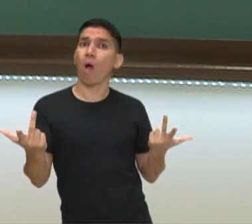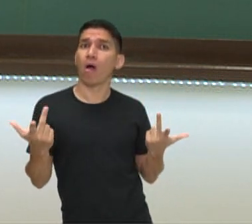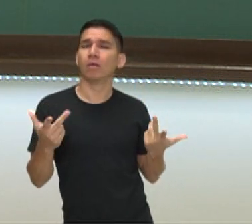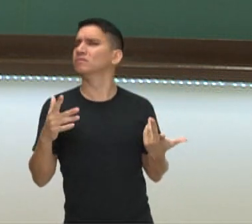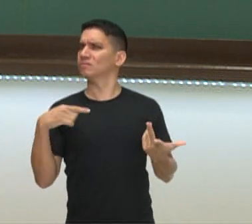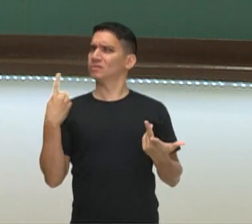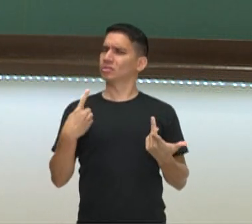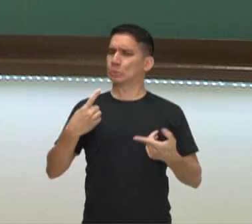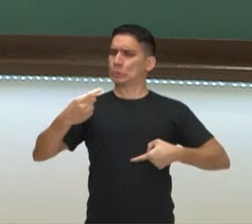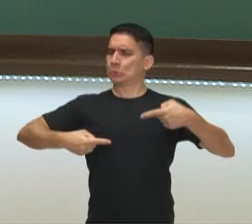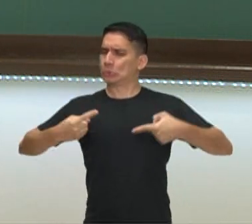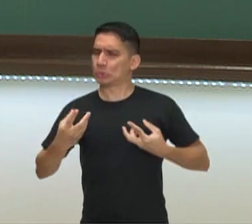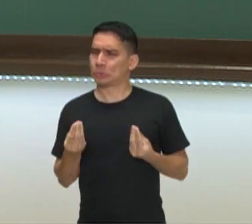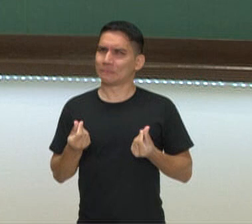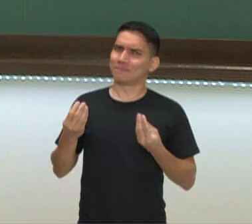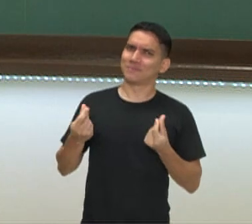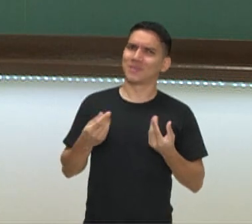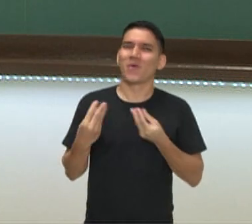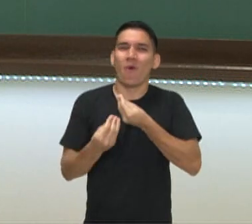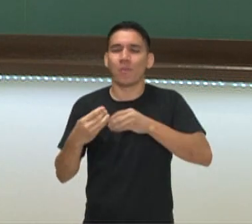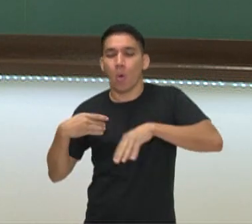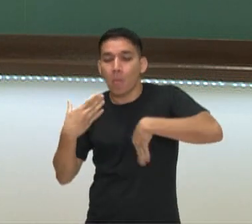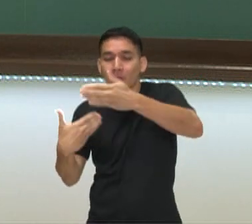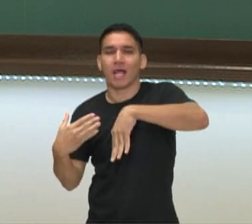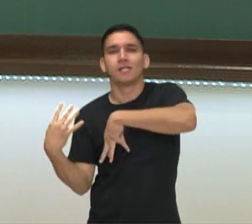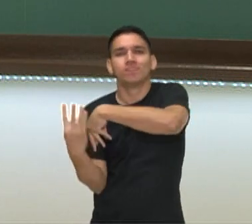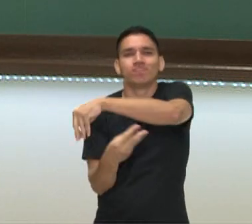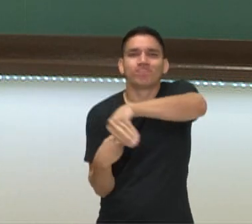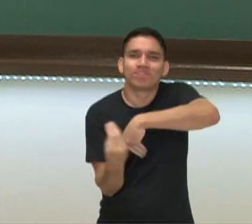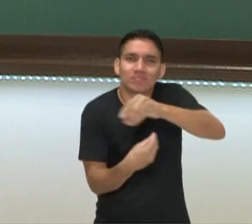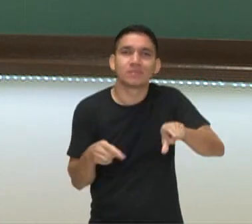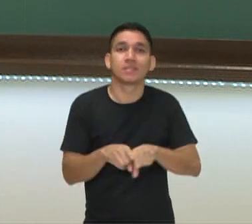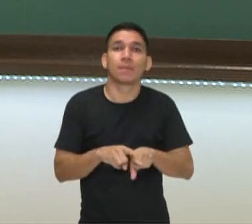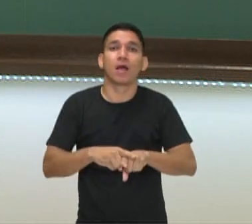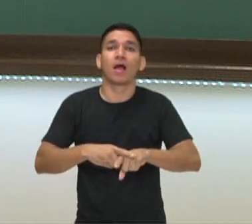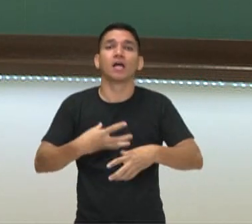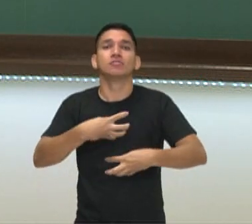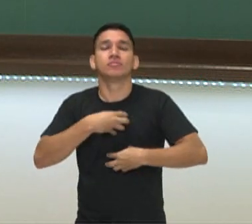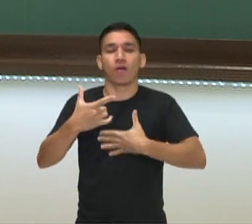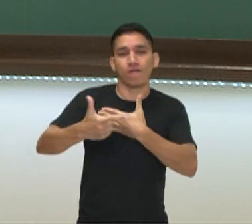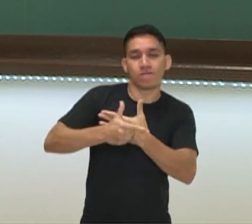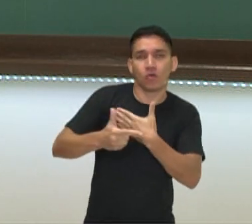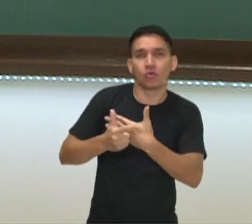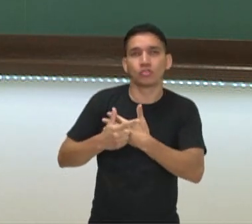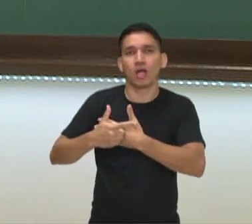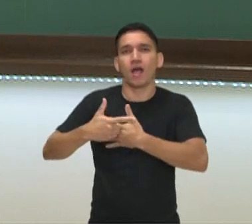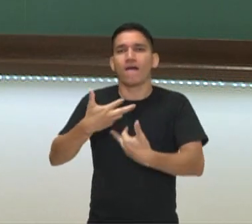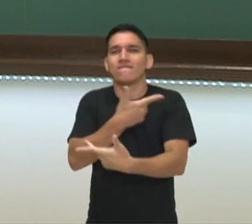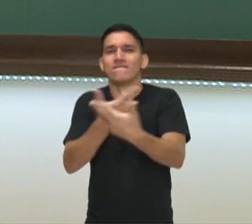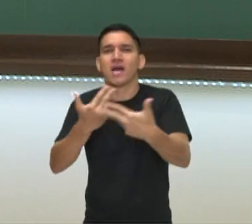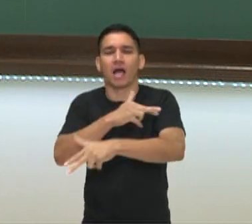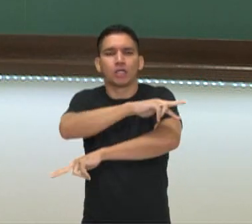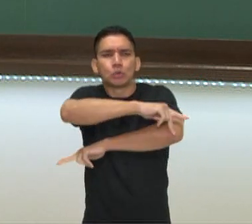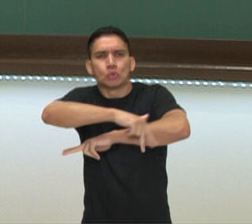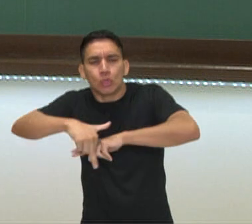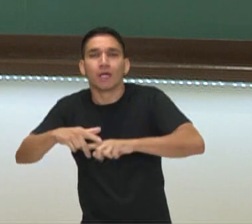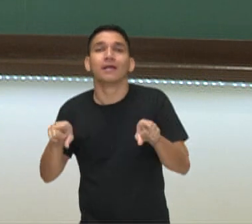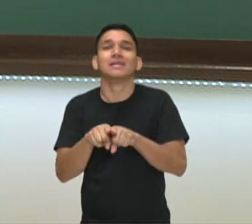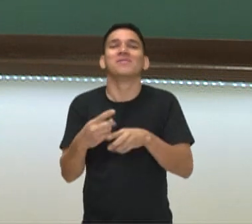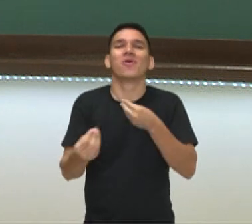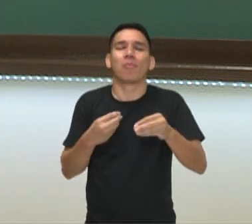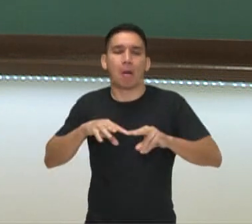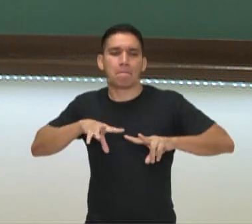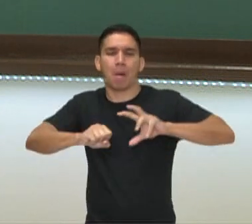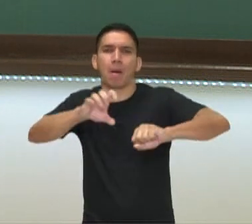também sobre, né, esse processo de miscigenação e sobre os papéis mesmo das etnias e das raças e de como essa exploração, né, foi